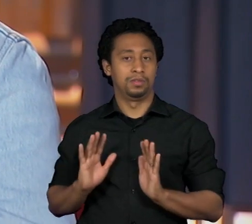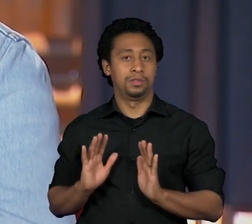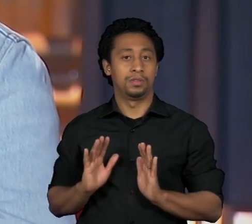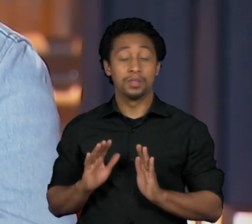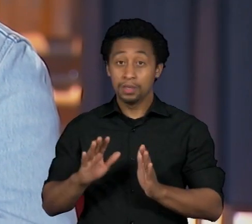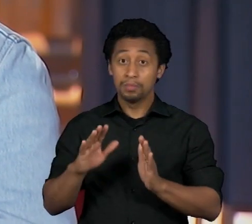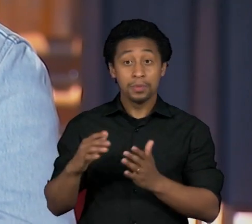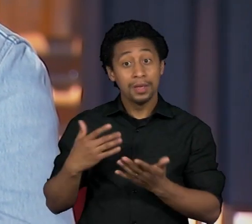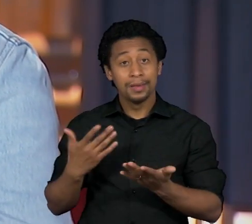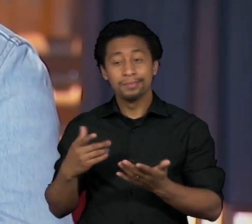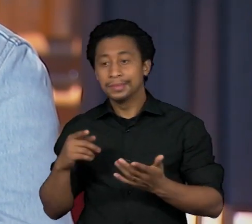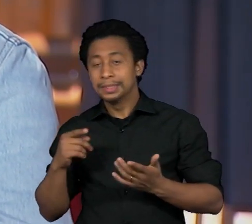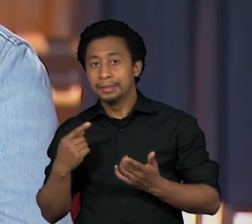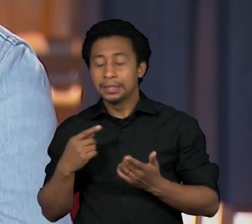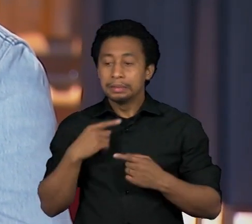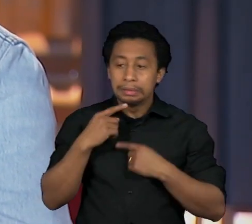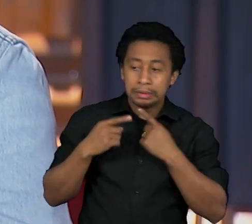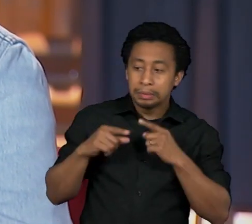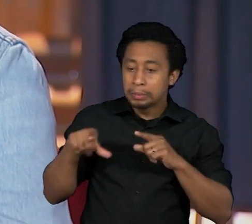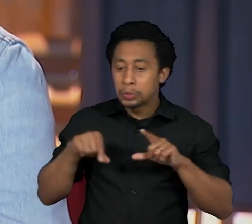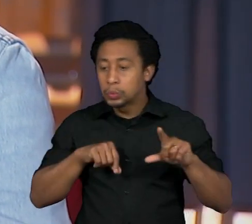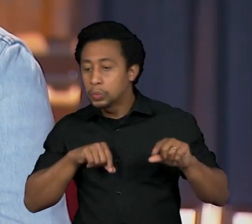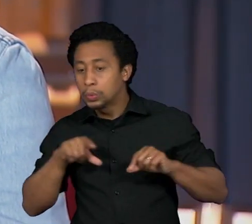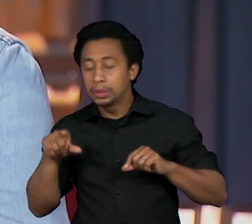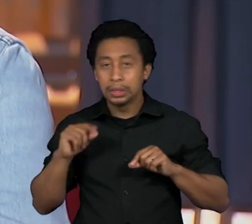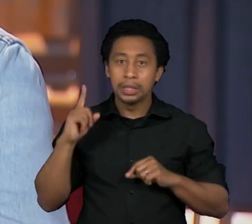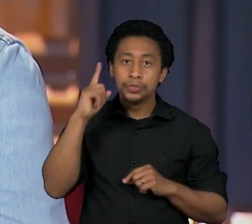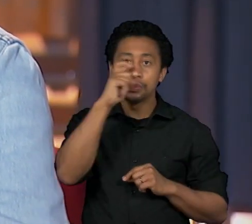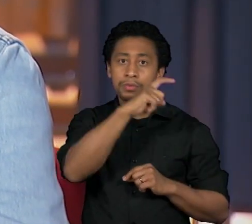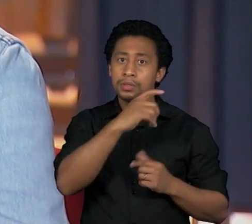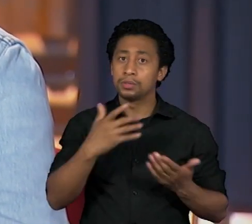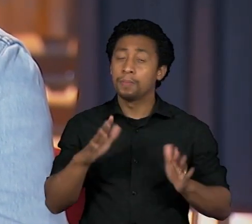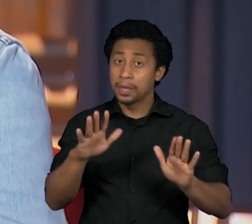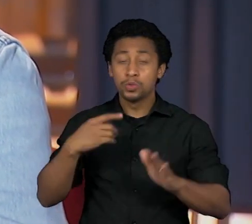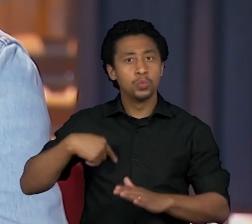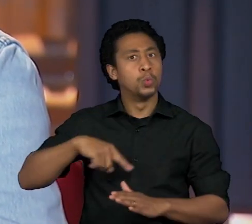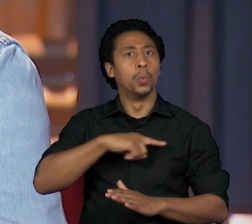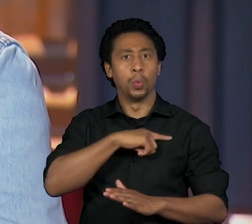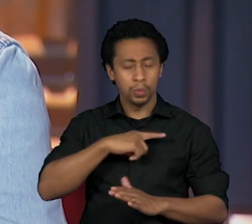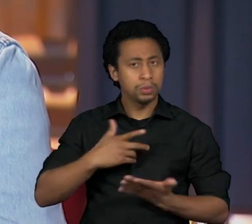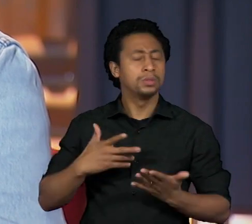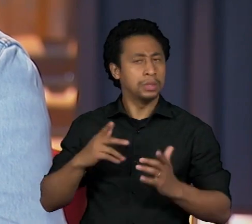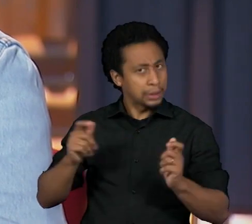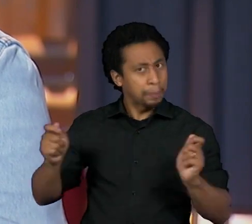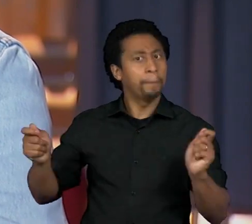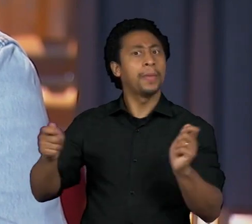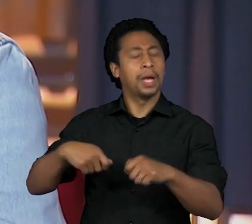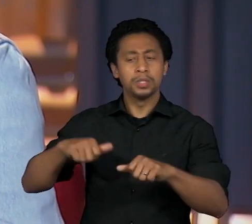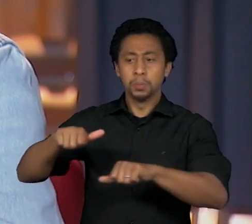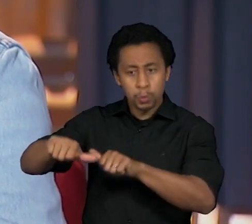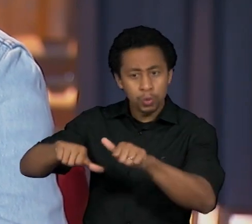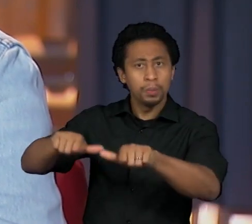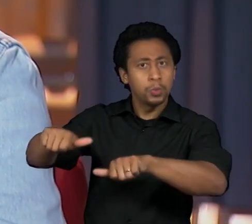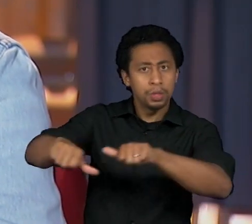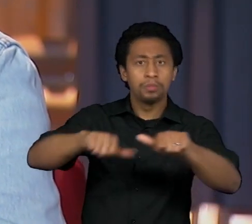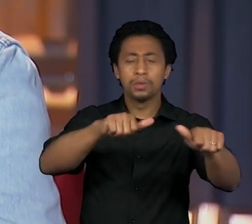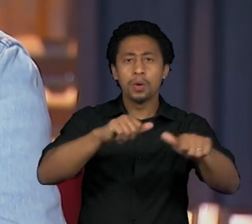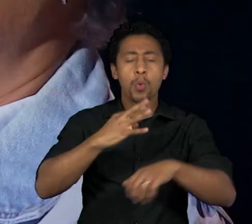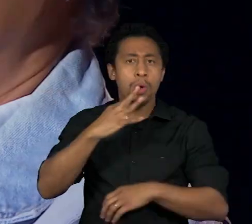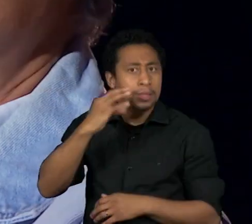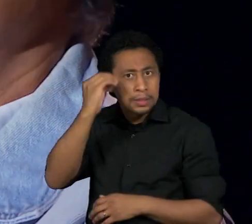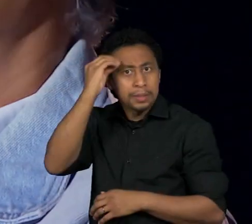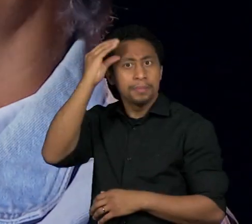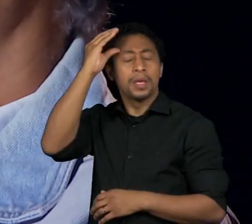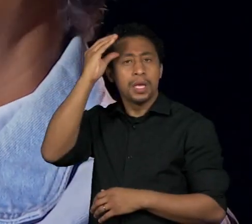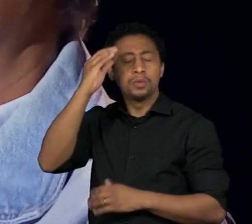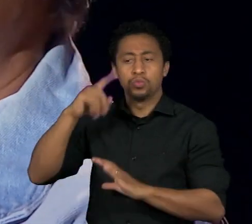teve tanta capacidade de transformar positivamente a realidade. Nunca tivemos tantos saberes acumulados, científicos e não científicos.